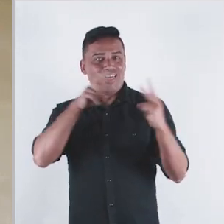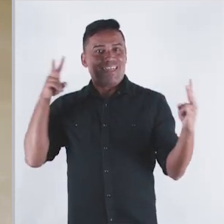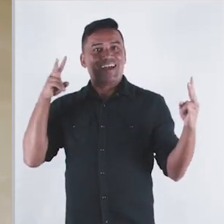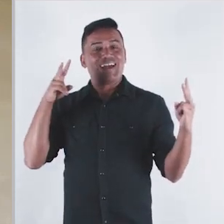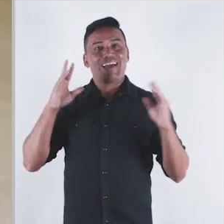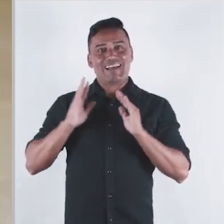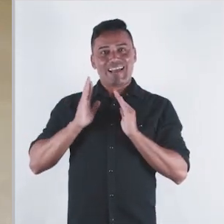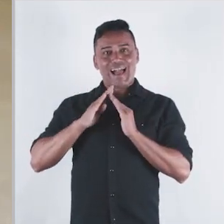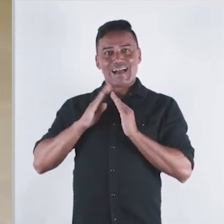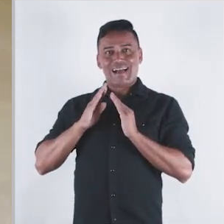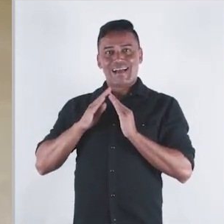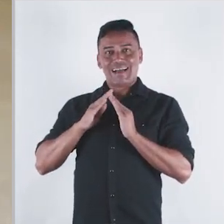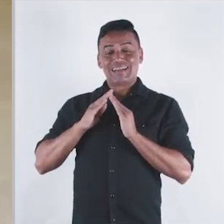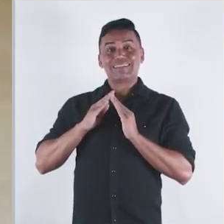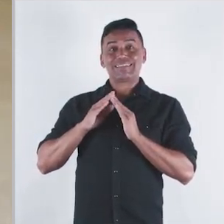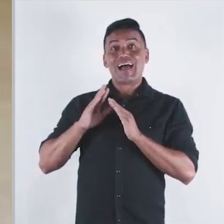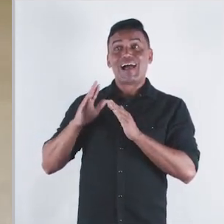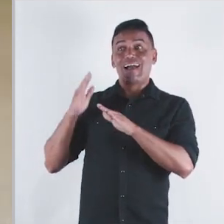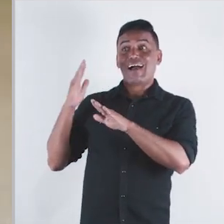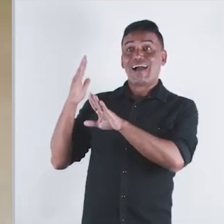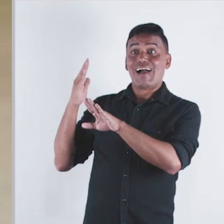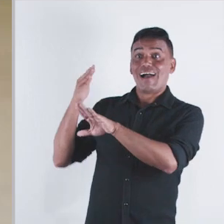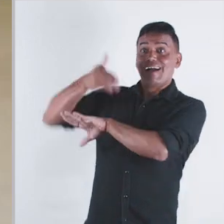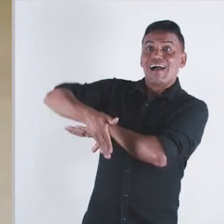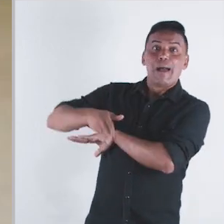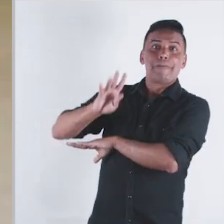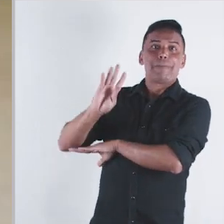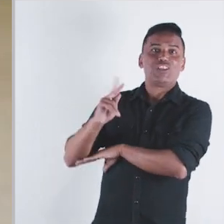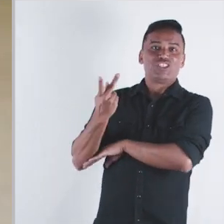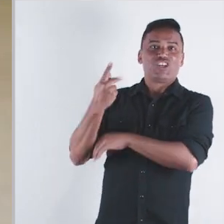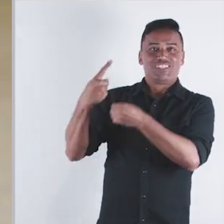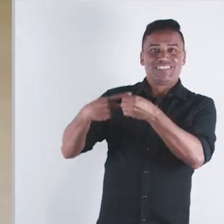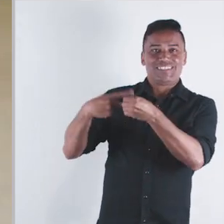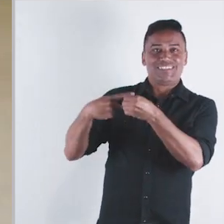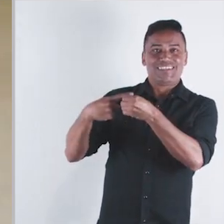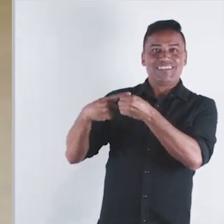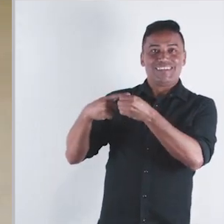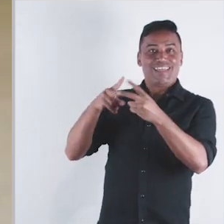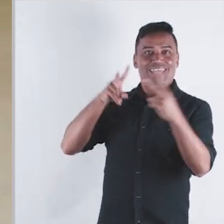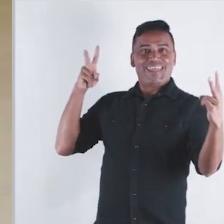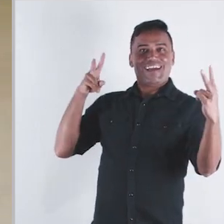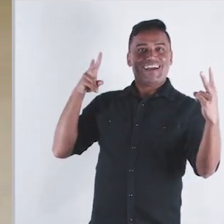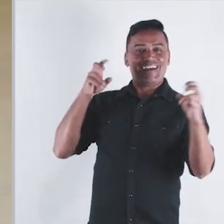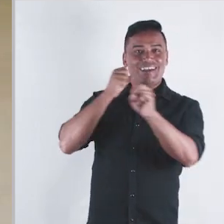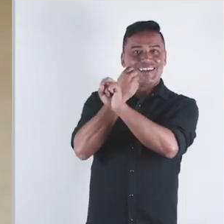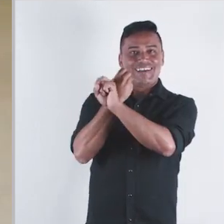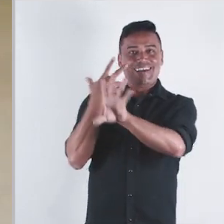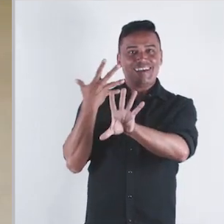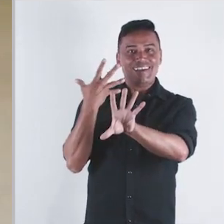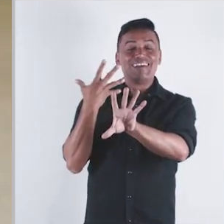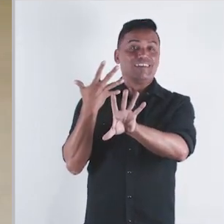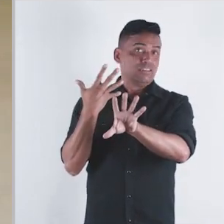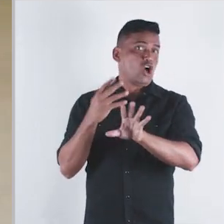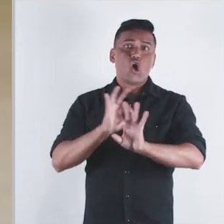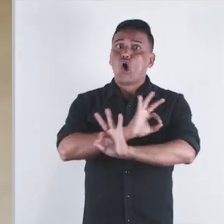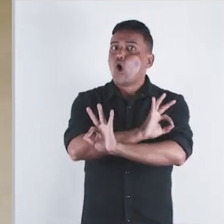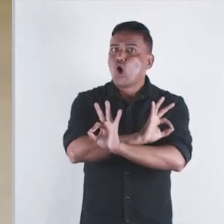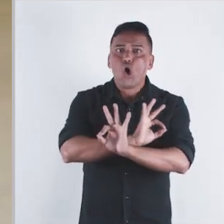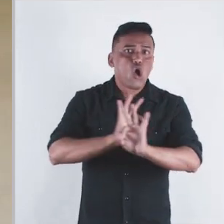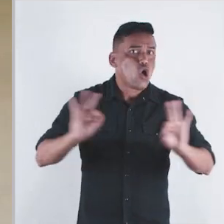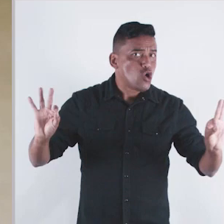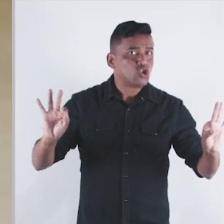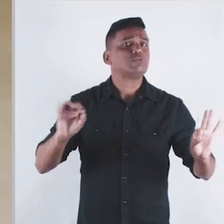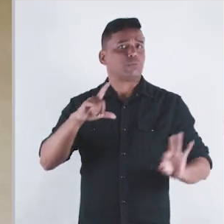em casa, mas ao mesmo tempo em Belo Horizonte. Sim. Não é disso que se trata, né? Eu acho que ótimo que